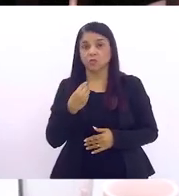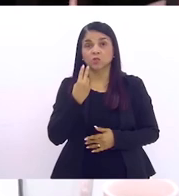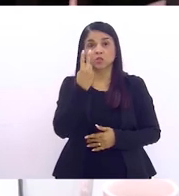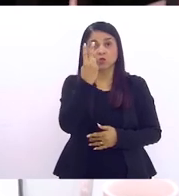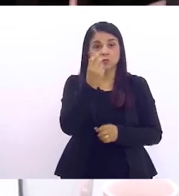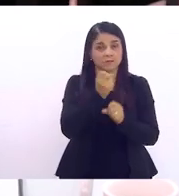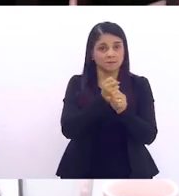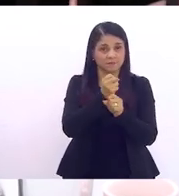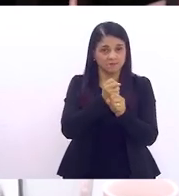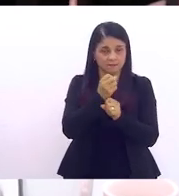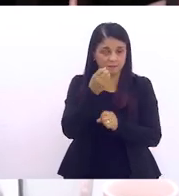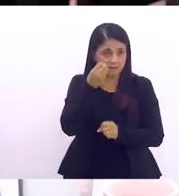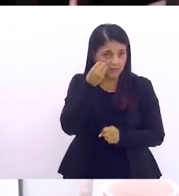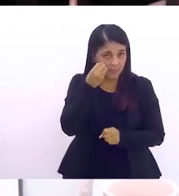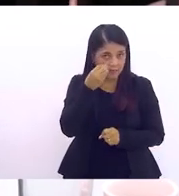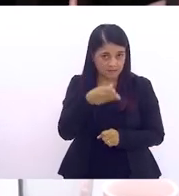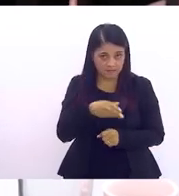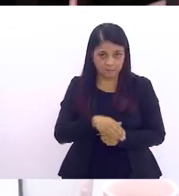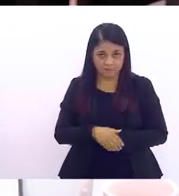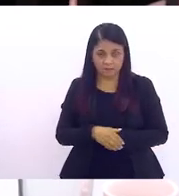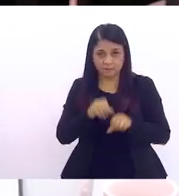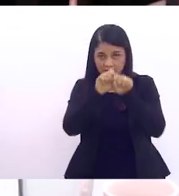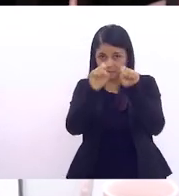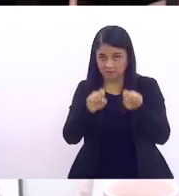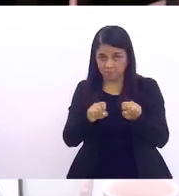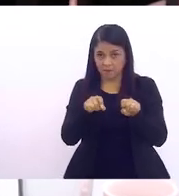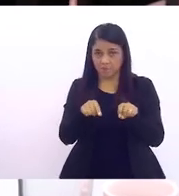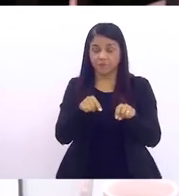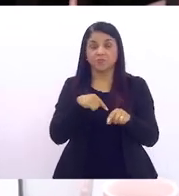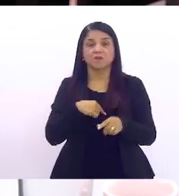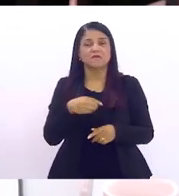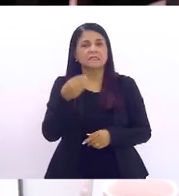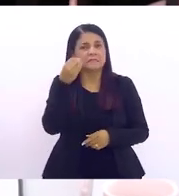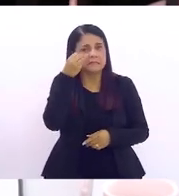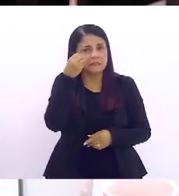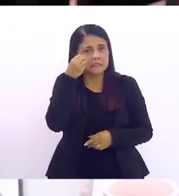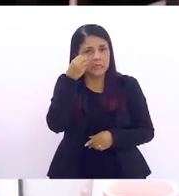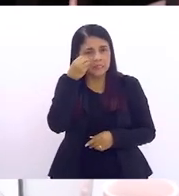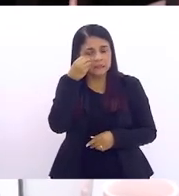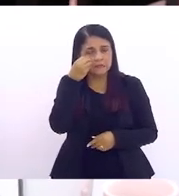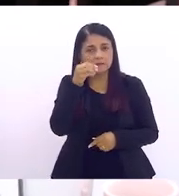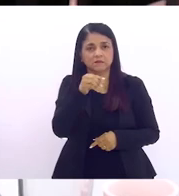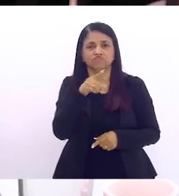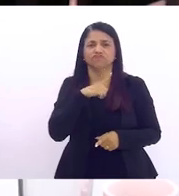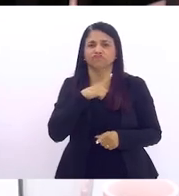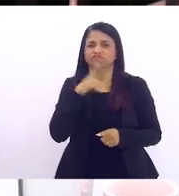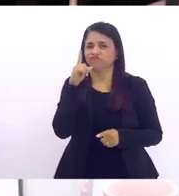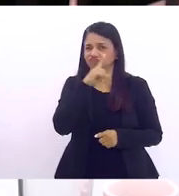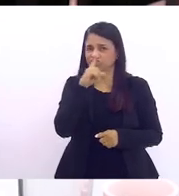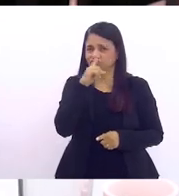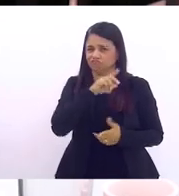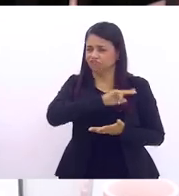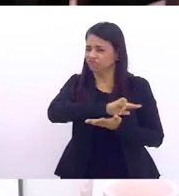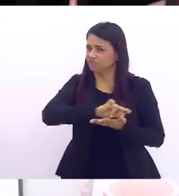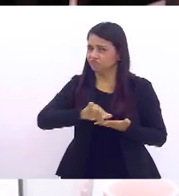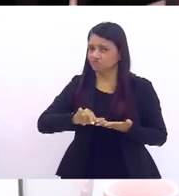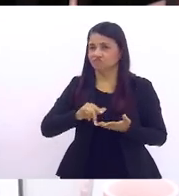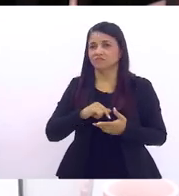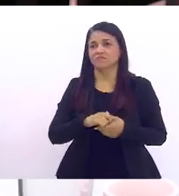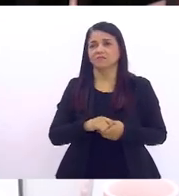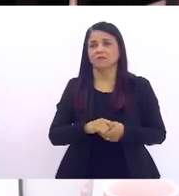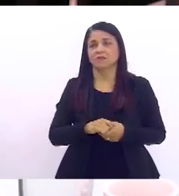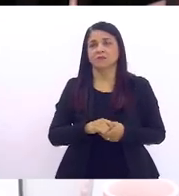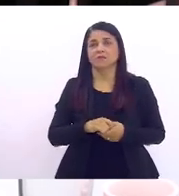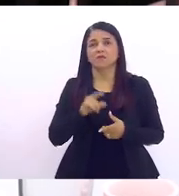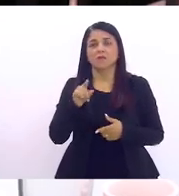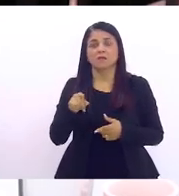isso eh e esse e esse teste a gente já vê que tá com várias falhas eh em uma